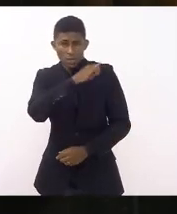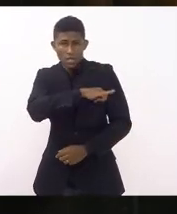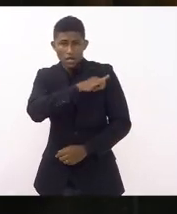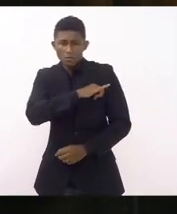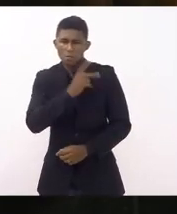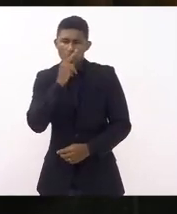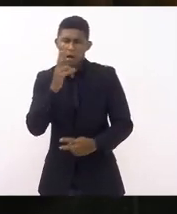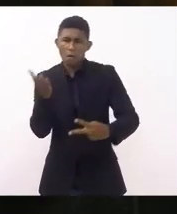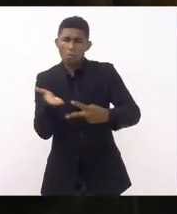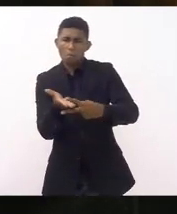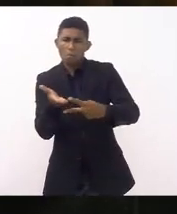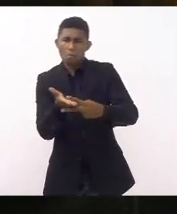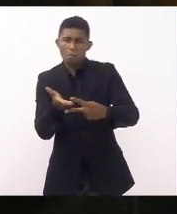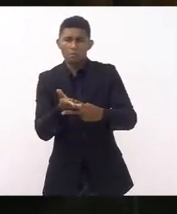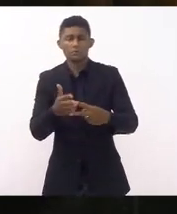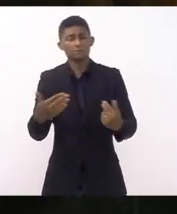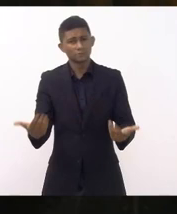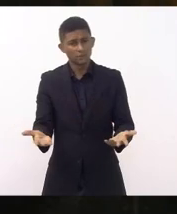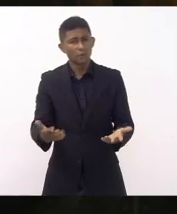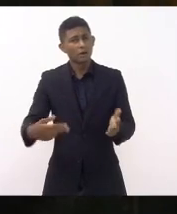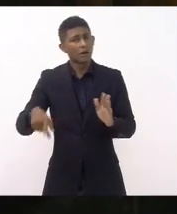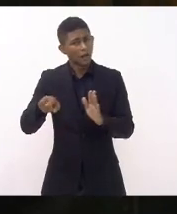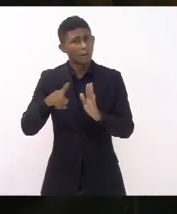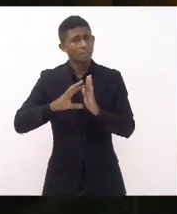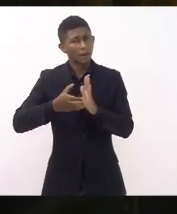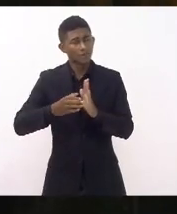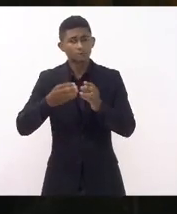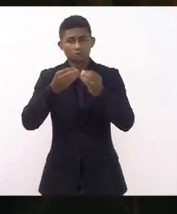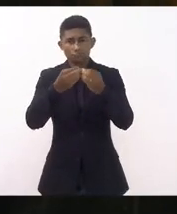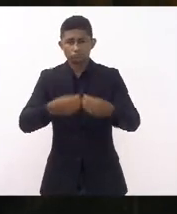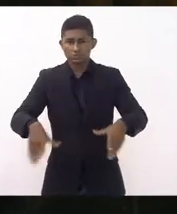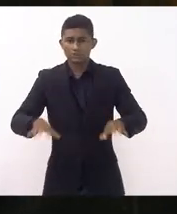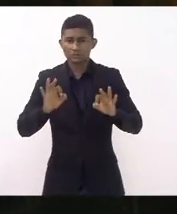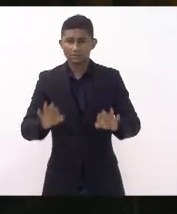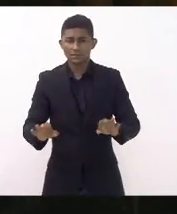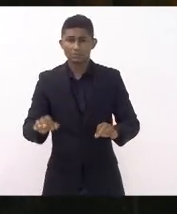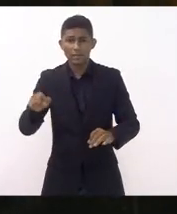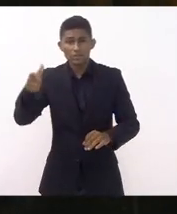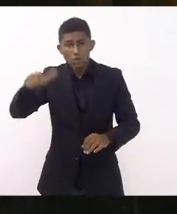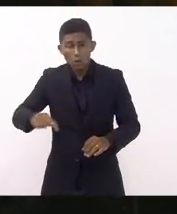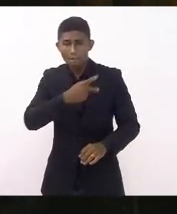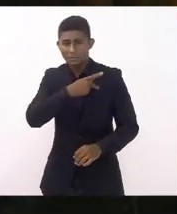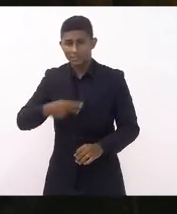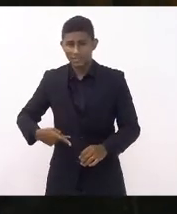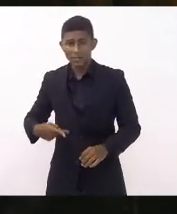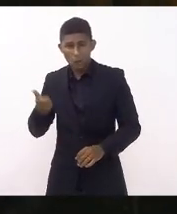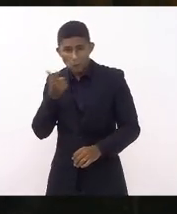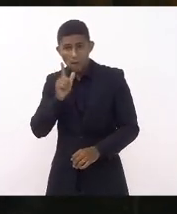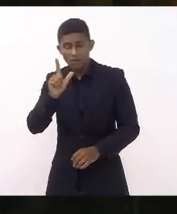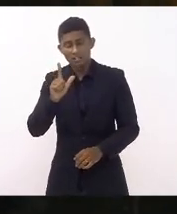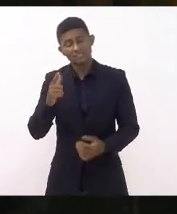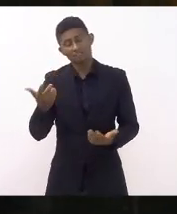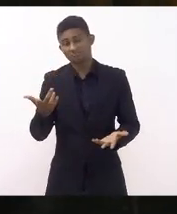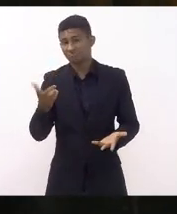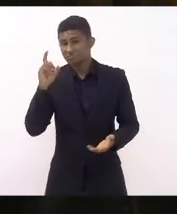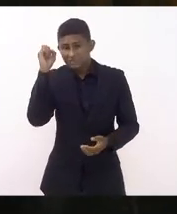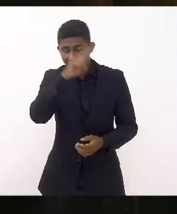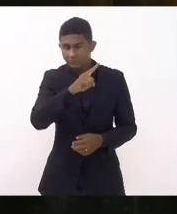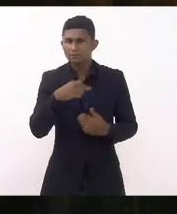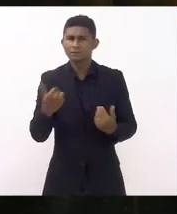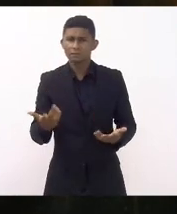dúbio que prejudica a legenda e a própria reeleição presidencial. Cobrar coerência